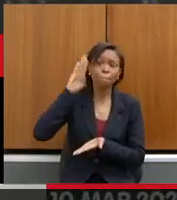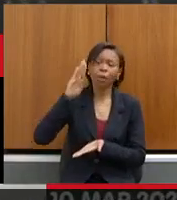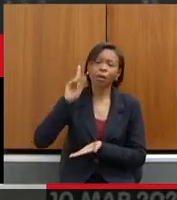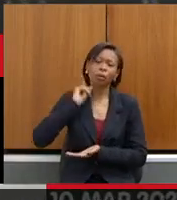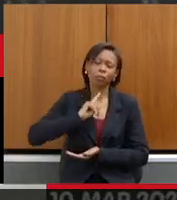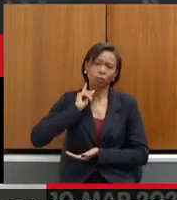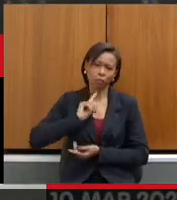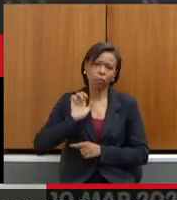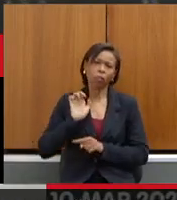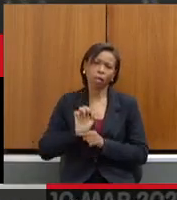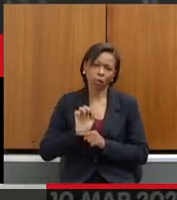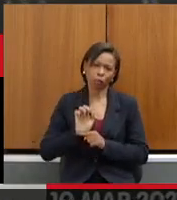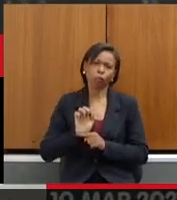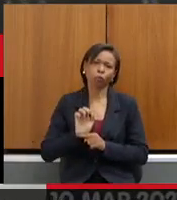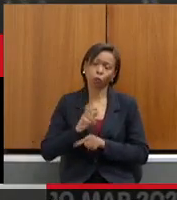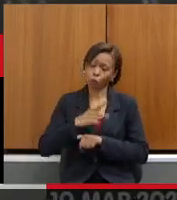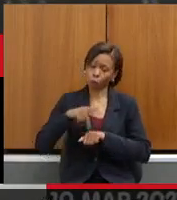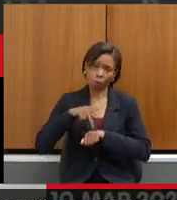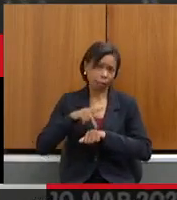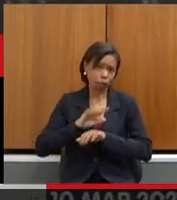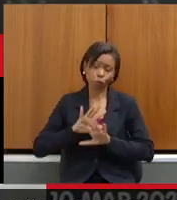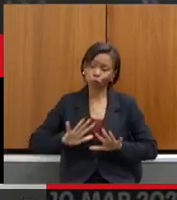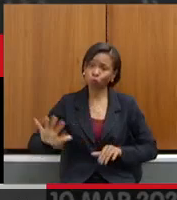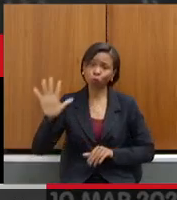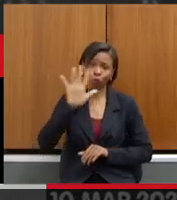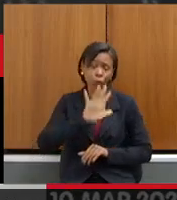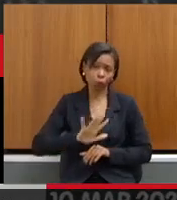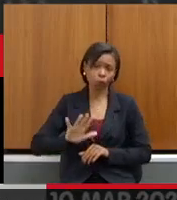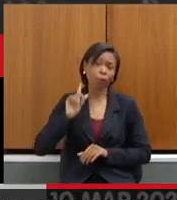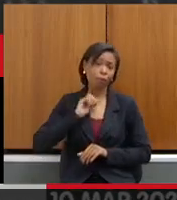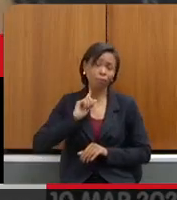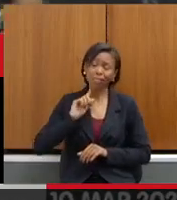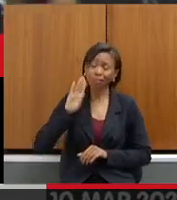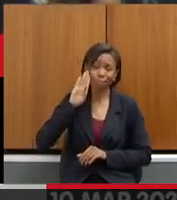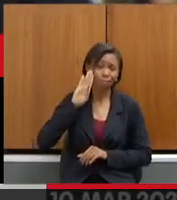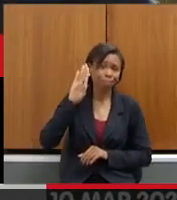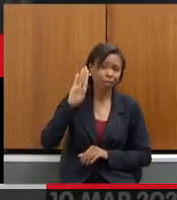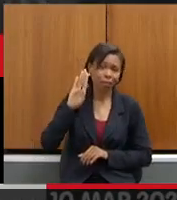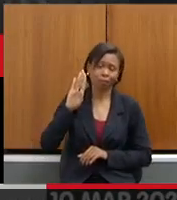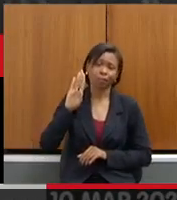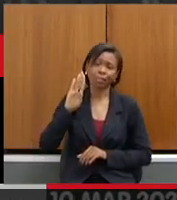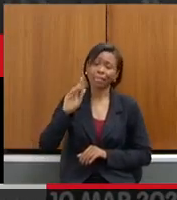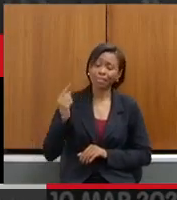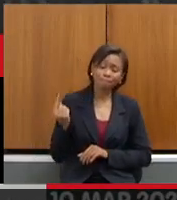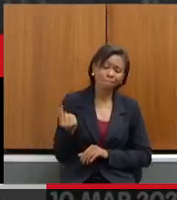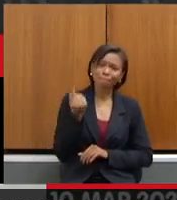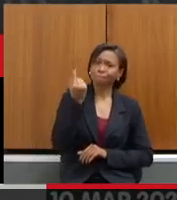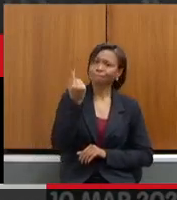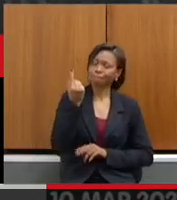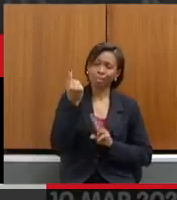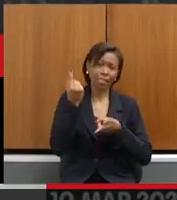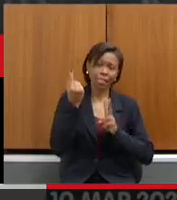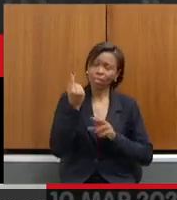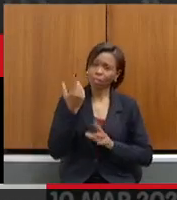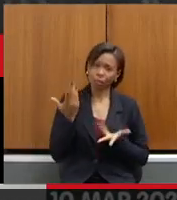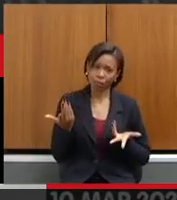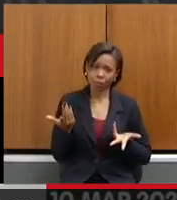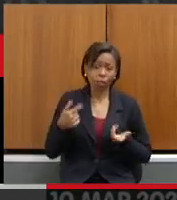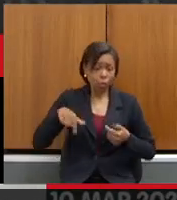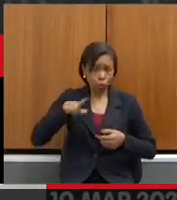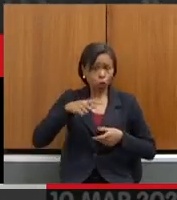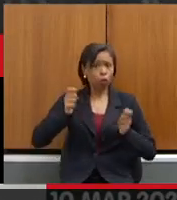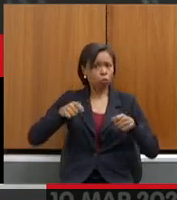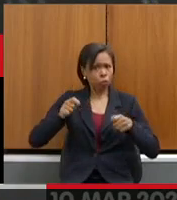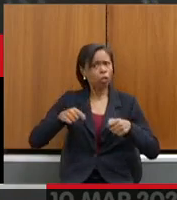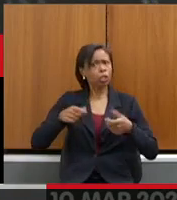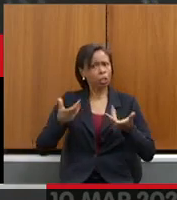estados que sempre esteve adiante de Outros tantos e nesse momento nós poderíamos muito bem